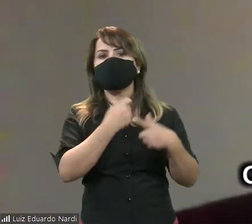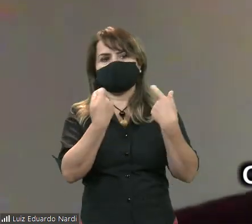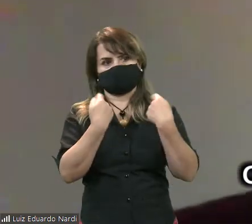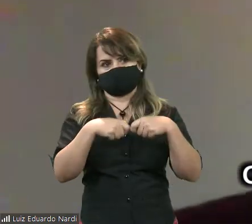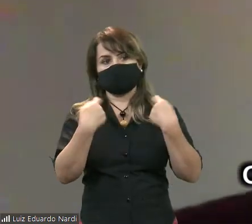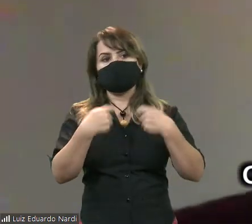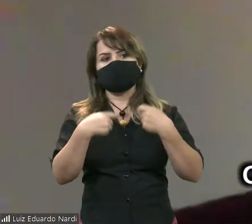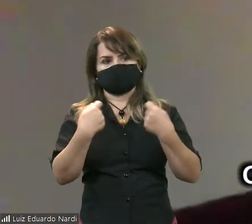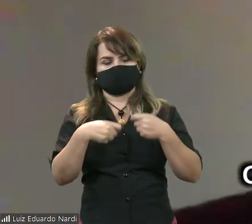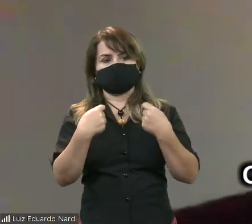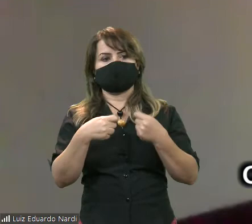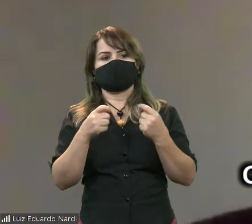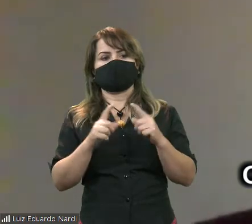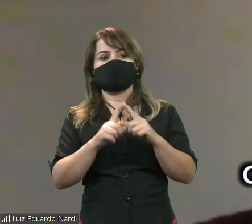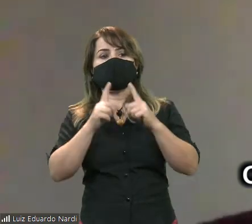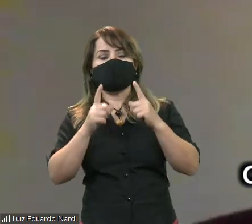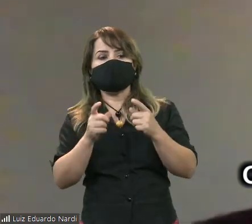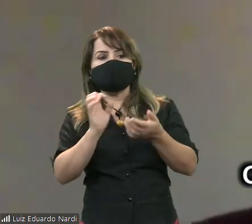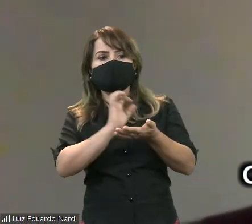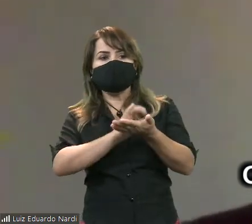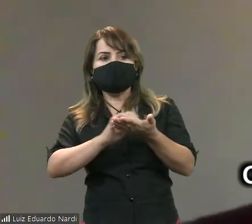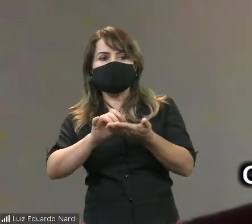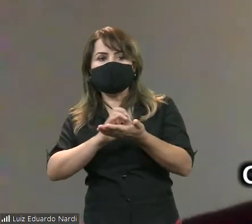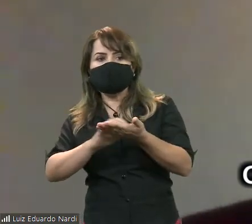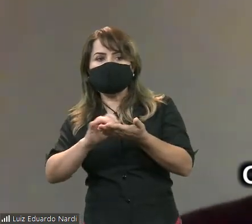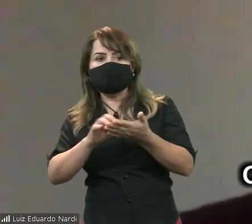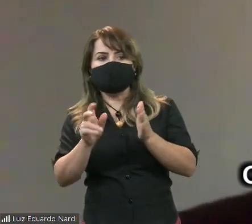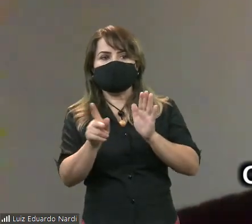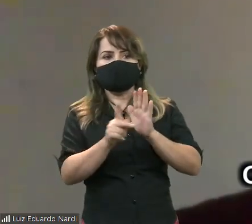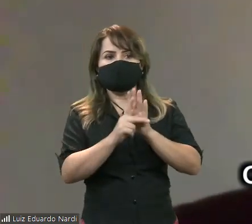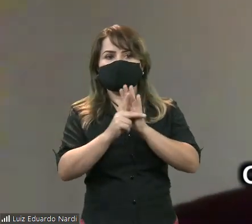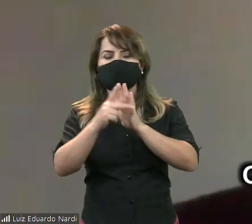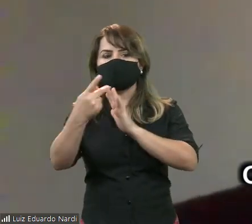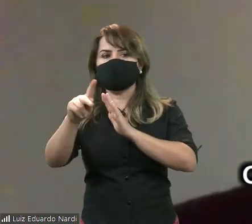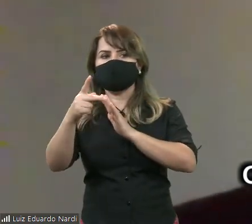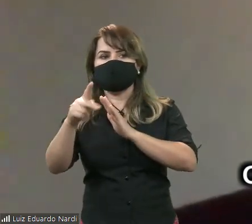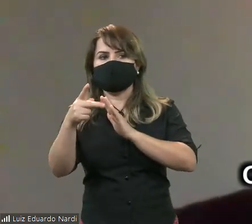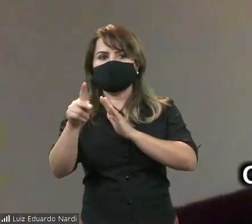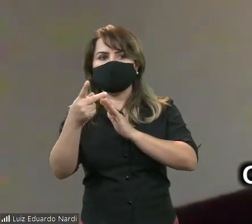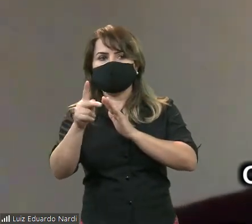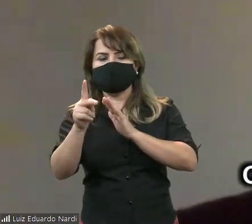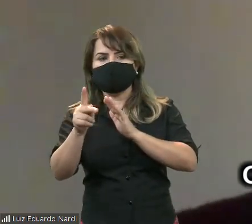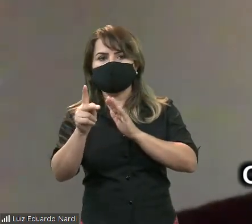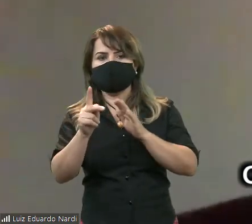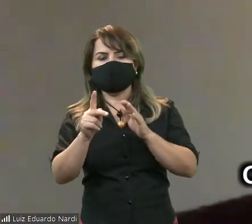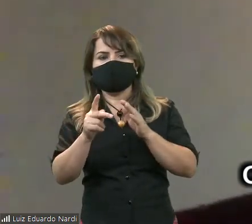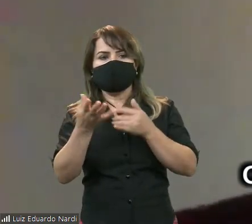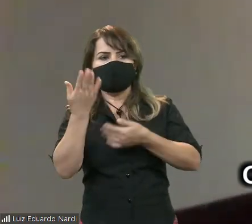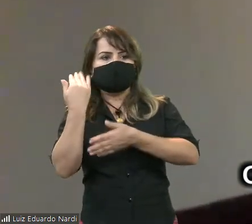a secretaria dele. Isso vem sendo feito já desde que existe.